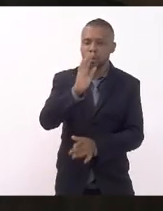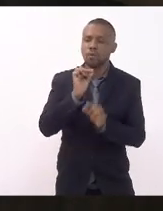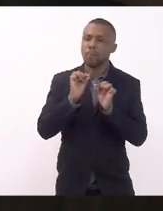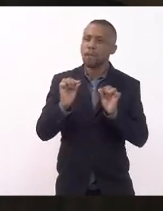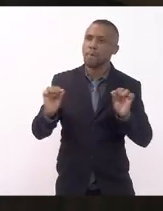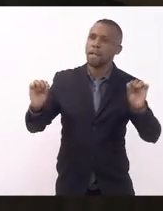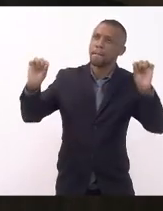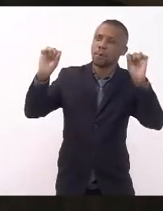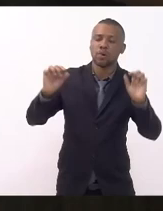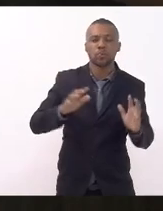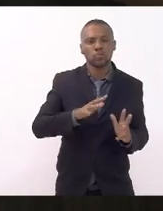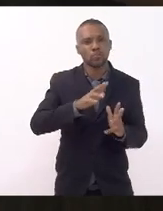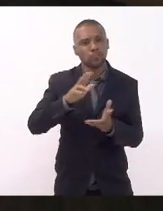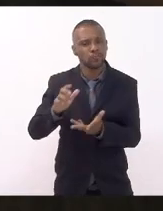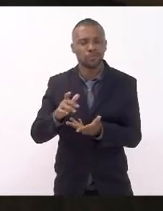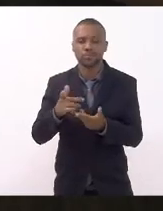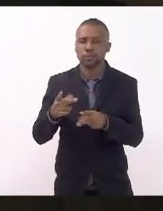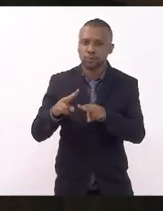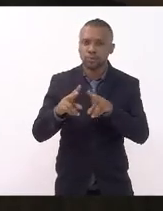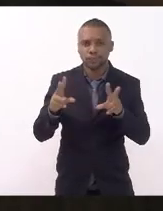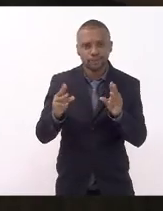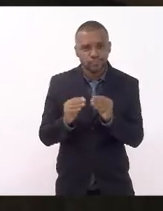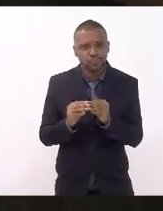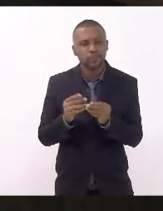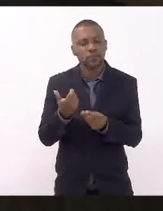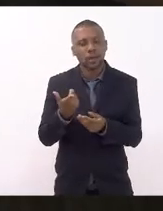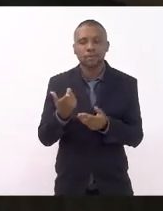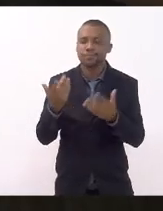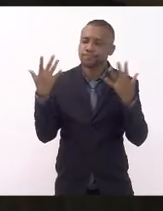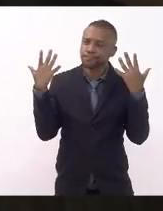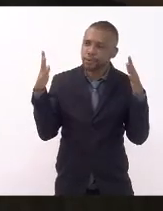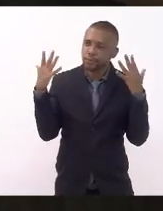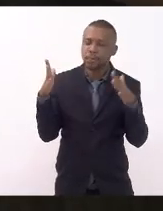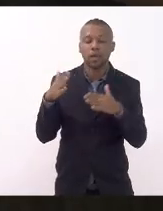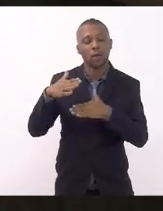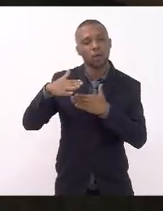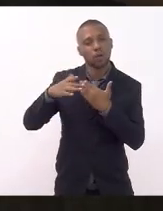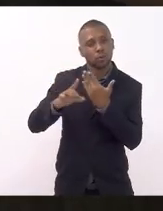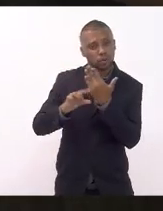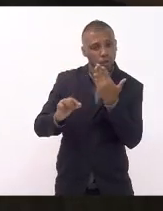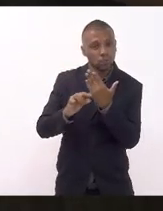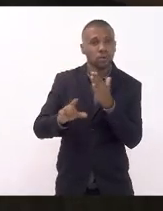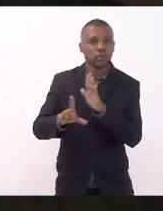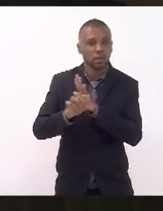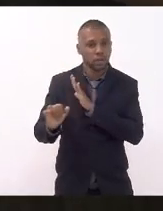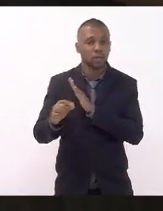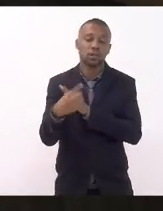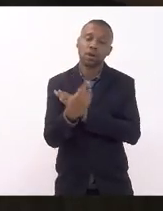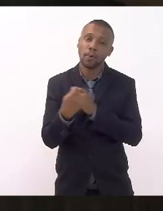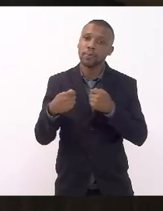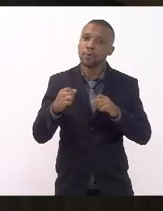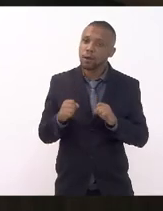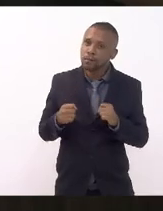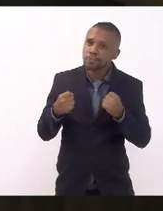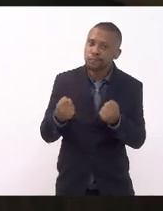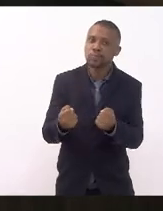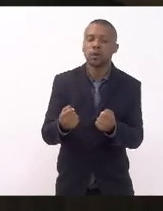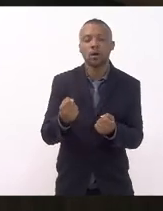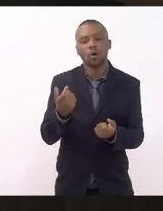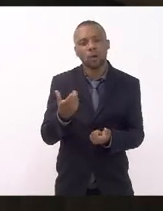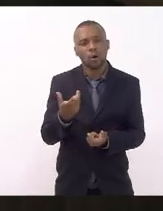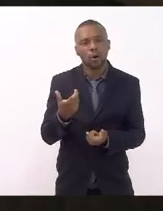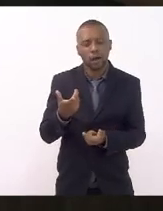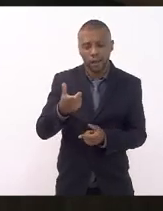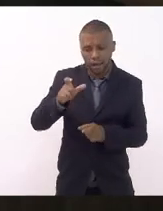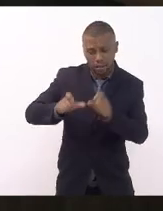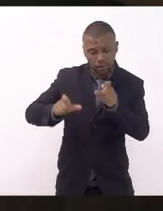Portanto, concluo aqui a minha declaração, saudando os autores e dizendo que é preciso proteger os órfãos da Covid-19 e